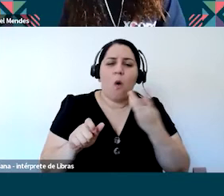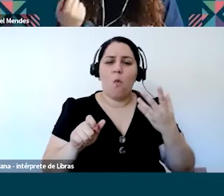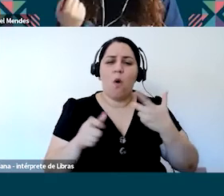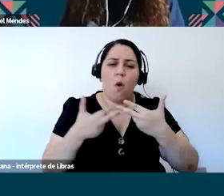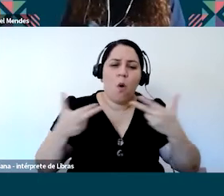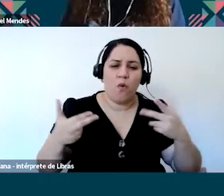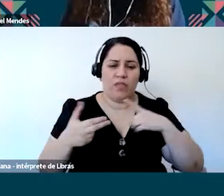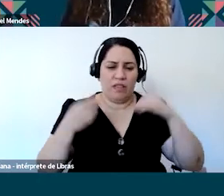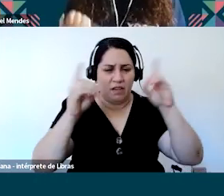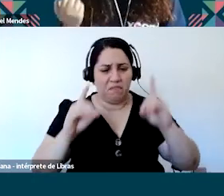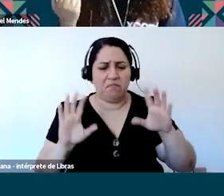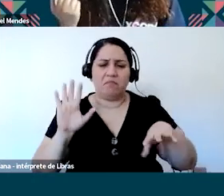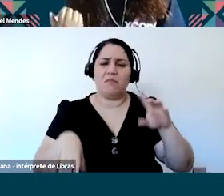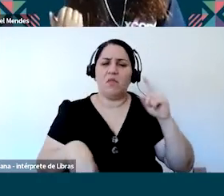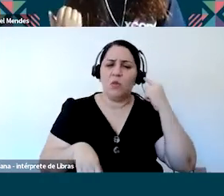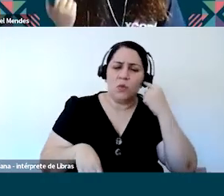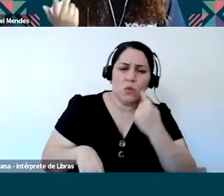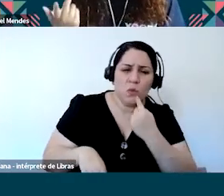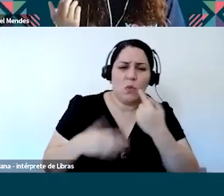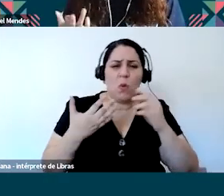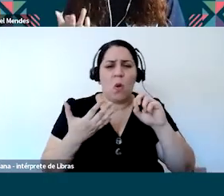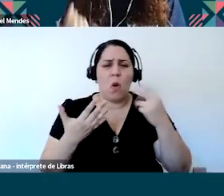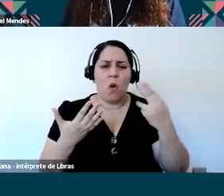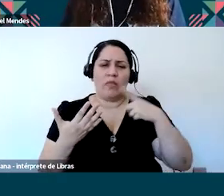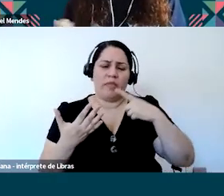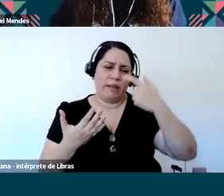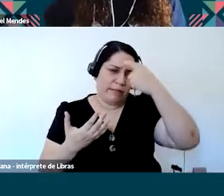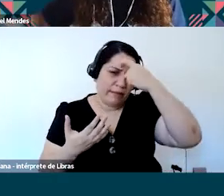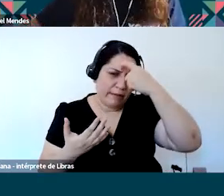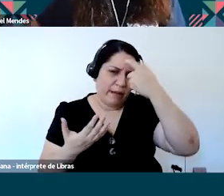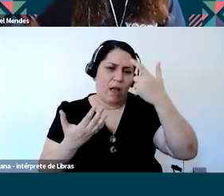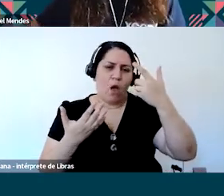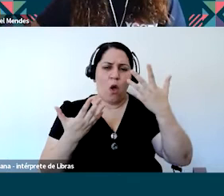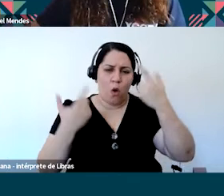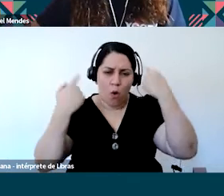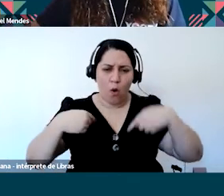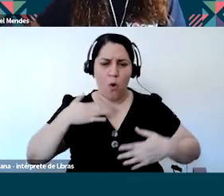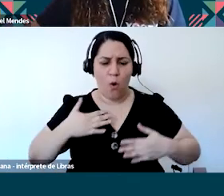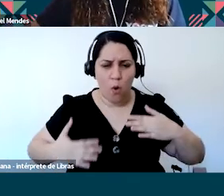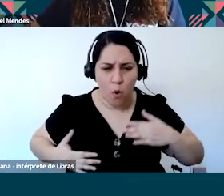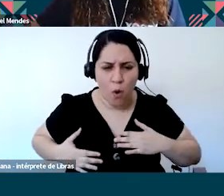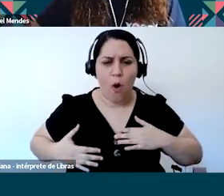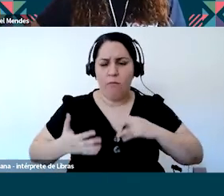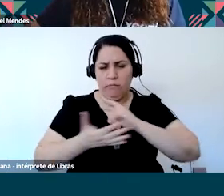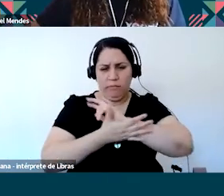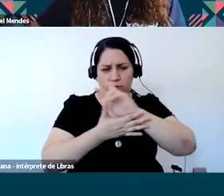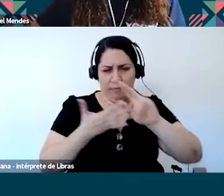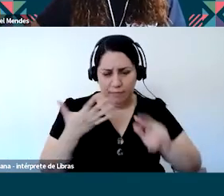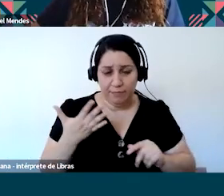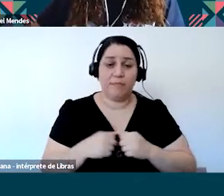que têm algum tipo de deficiência, seja ela auditiva, visual, motora ou cognitiva. Nós também